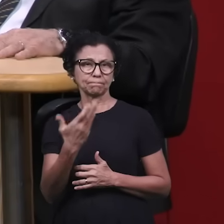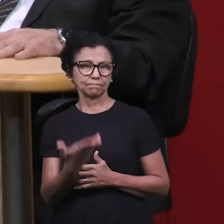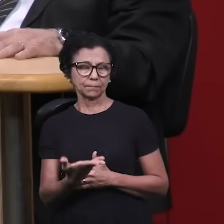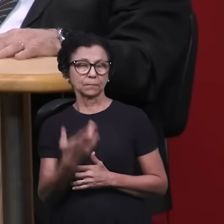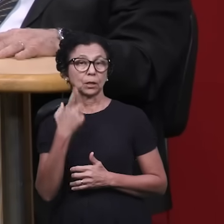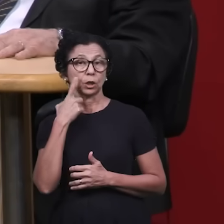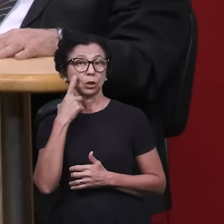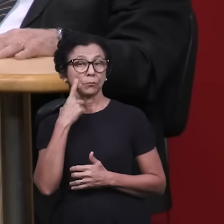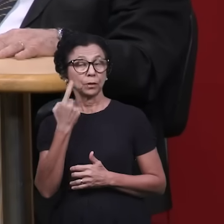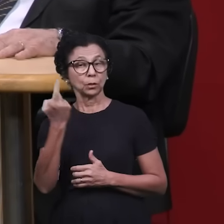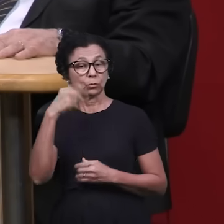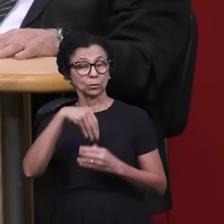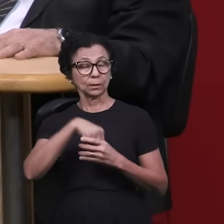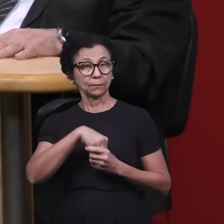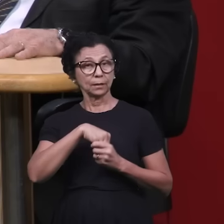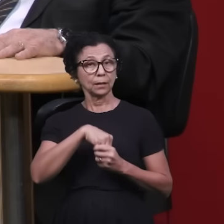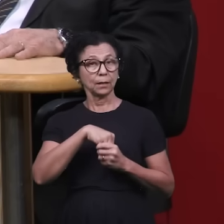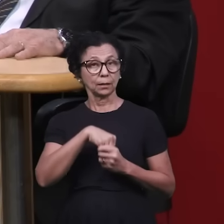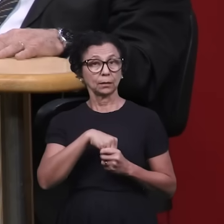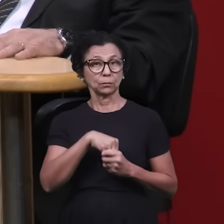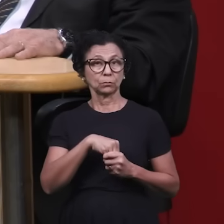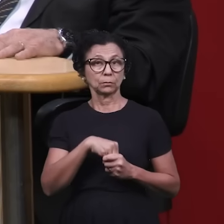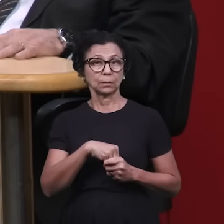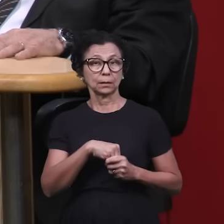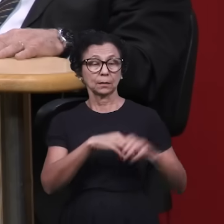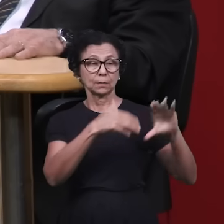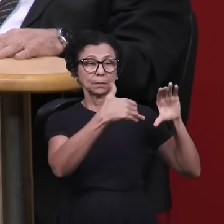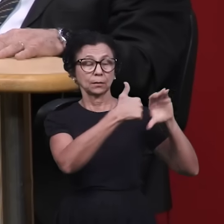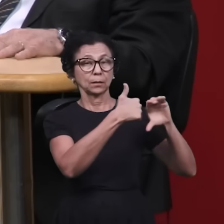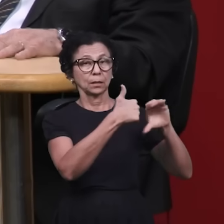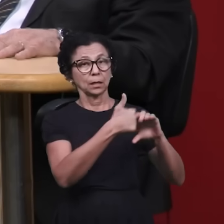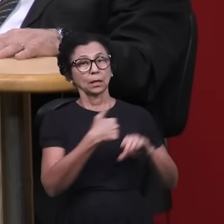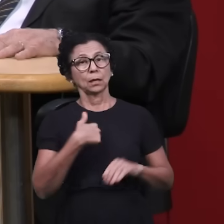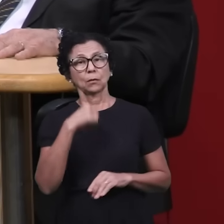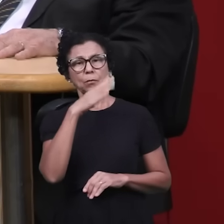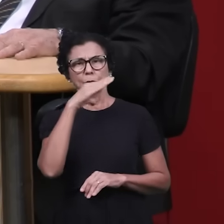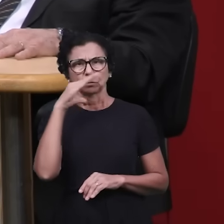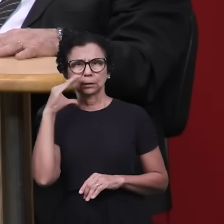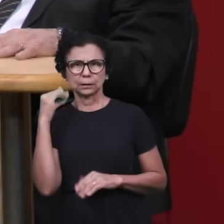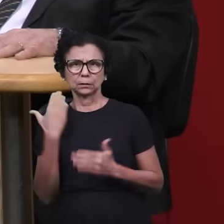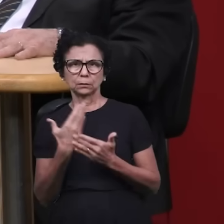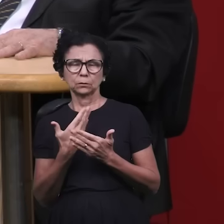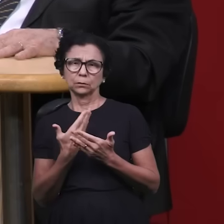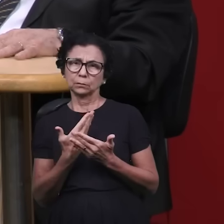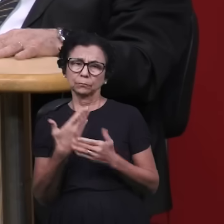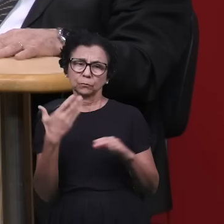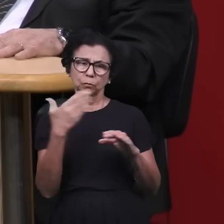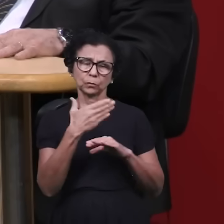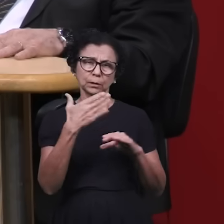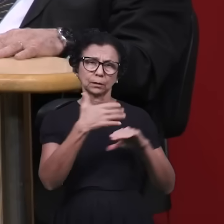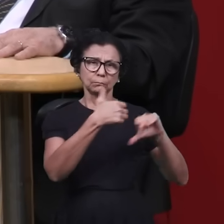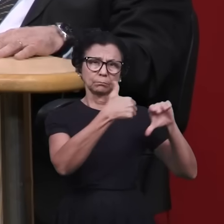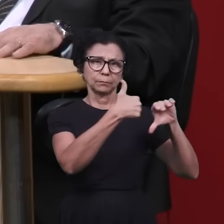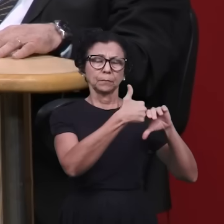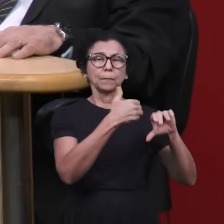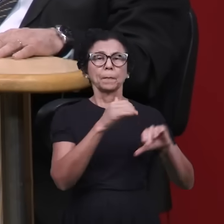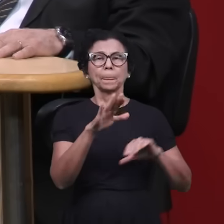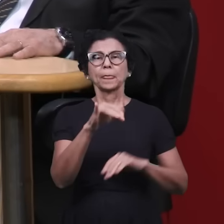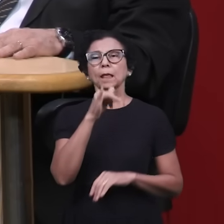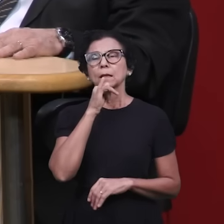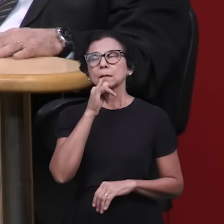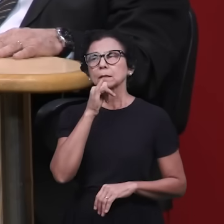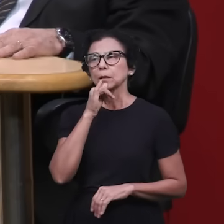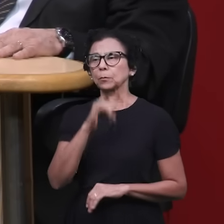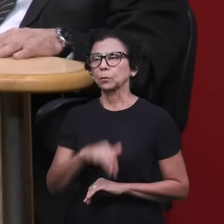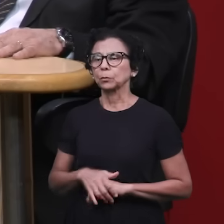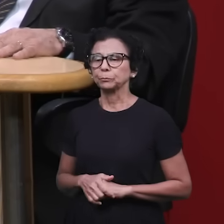vi lá quando eu fazia parte, né? Eu tive um preparo na minha adolescência toda dentro desse campo. Por exemplo, você